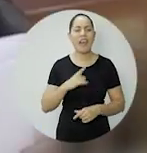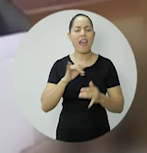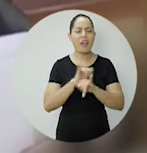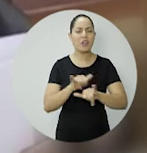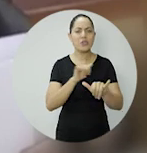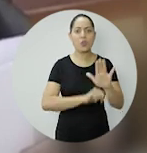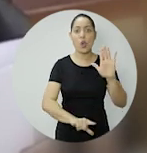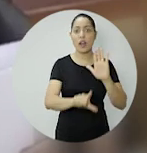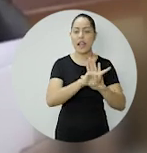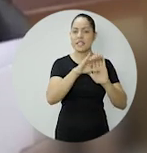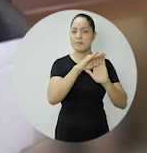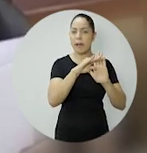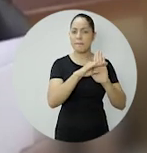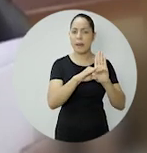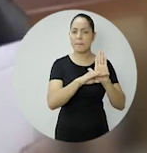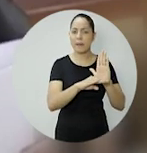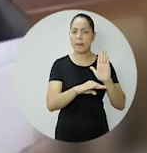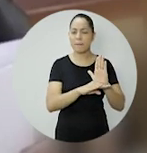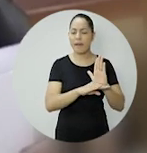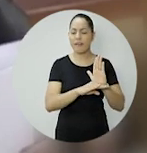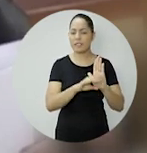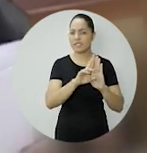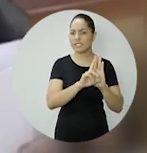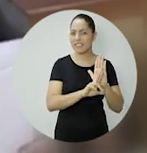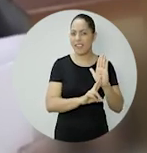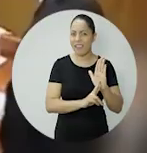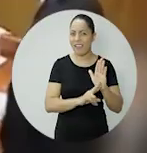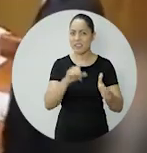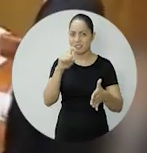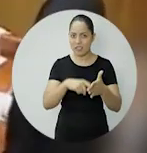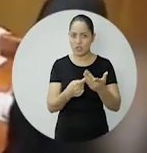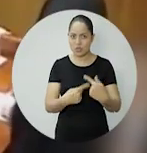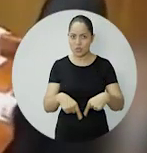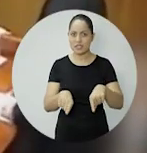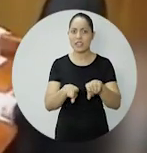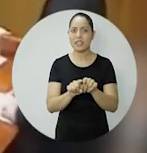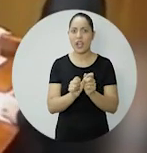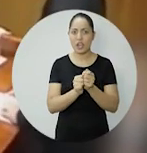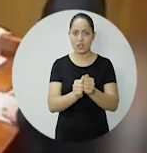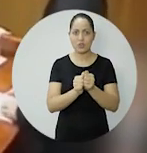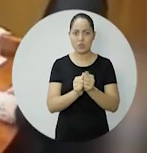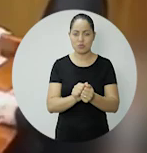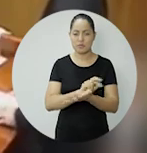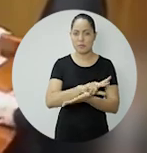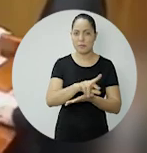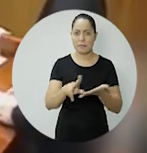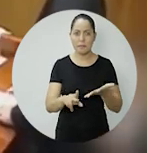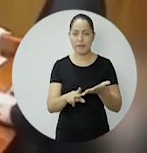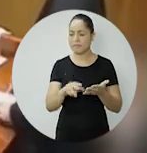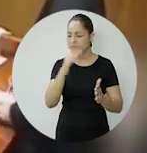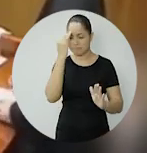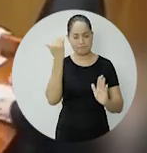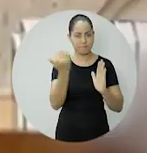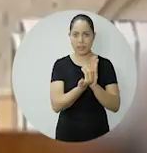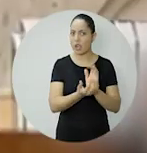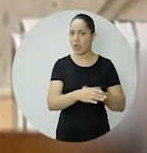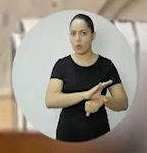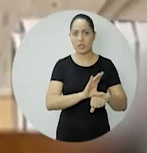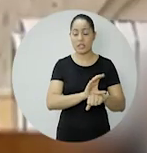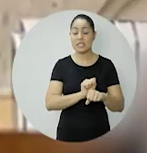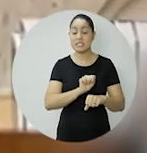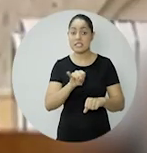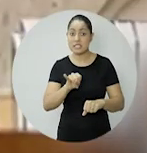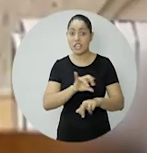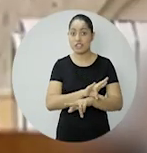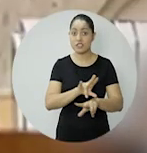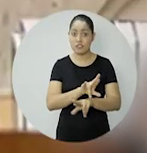Federal decidiram que leis municipais que regulem o regimento de tributação de sociedade de advogados são inconstitucionais se